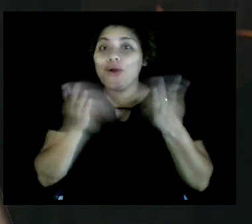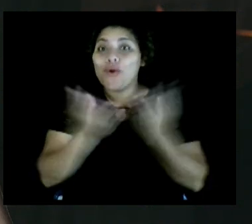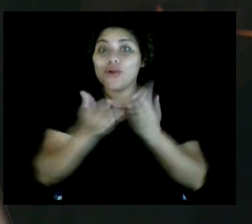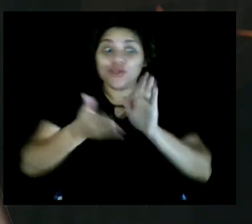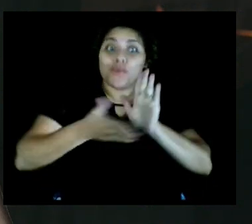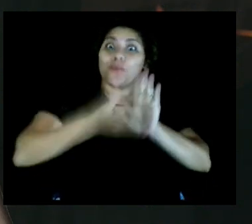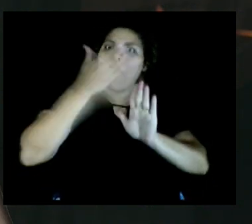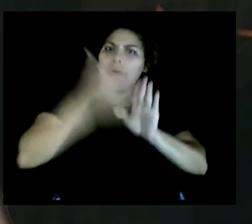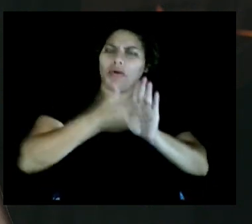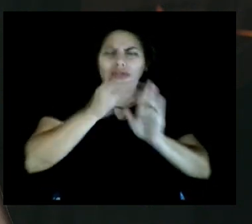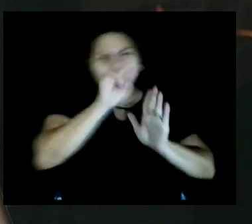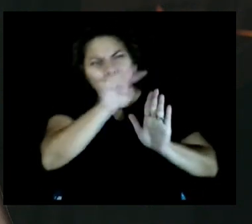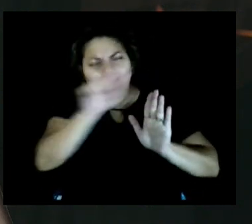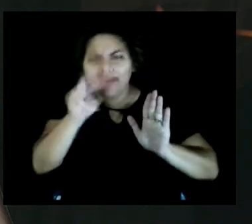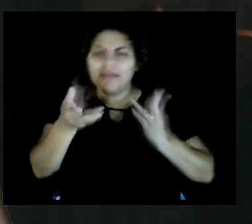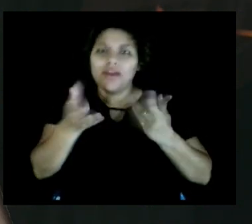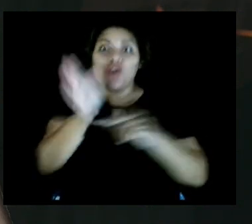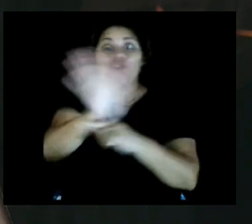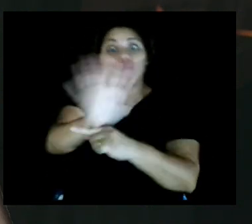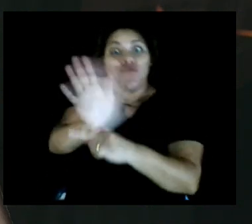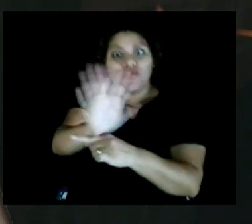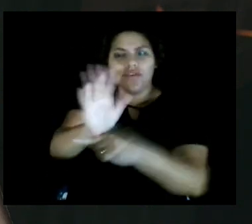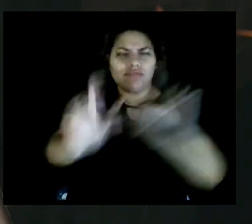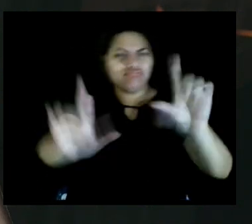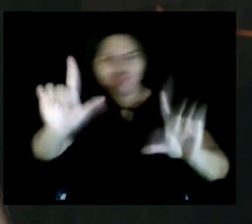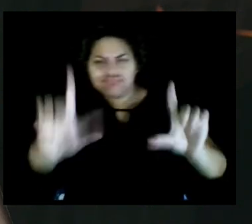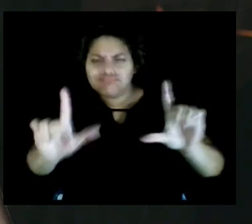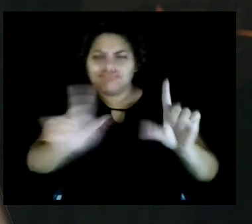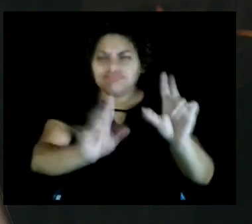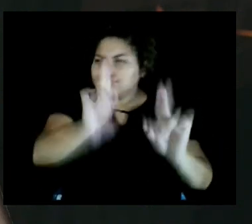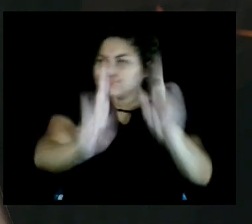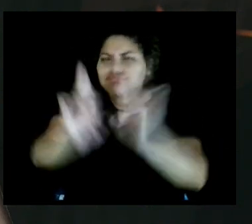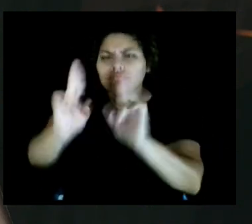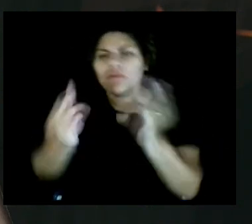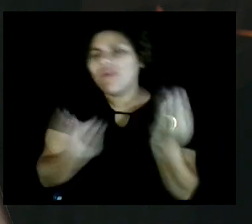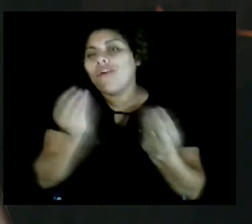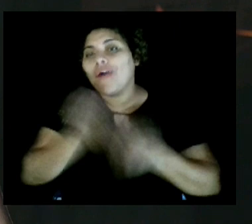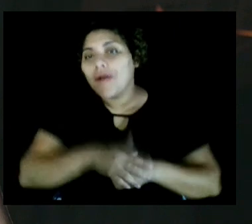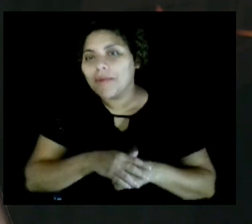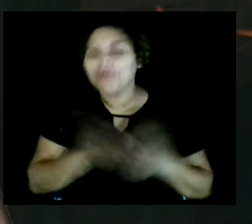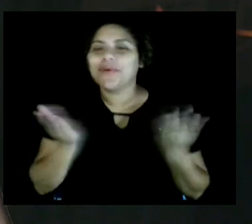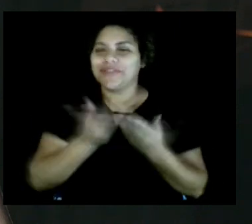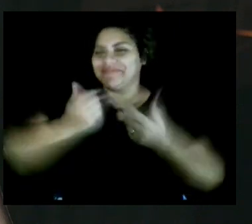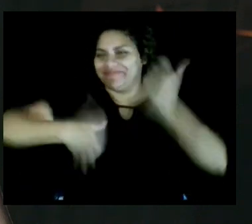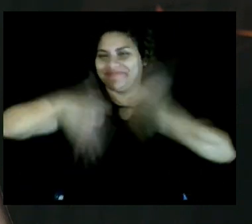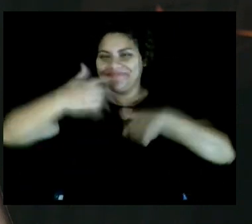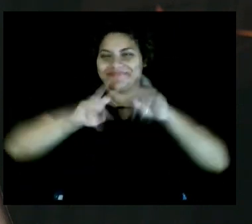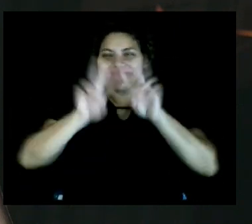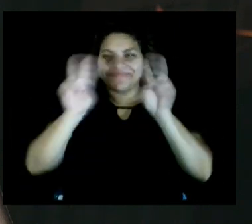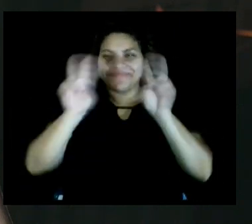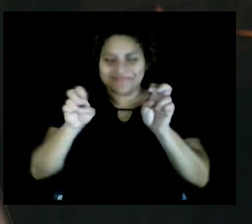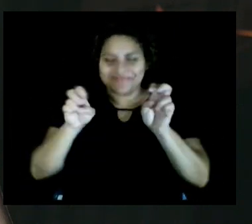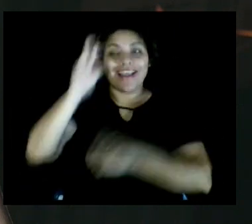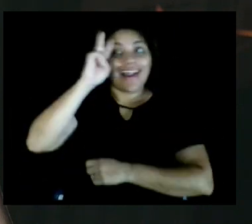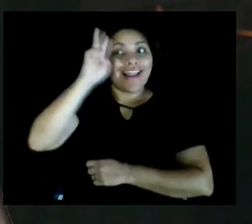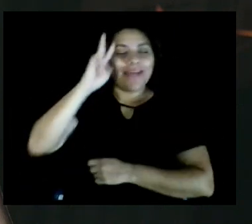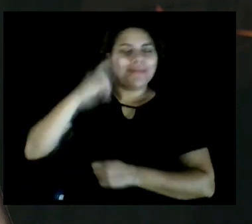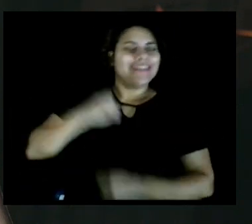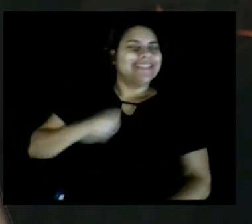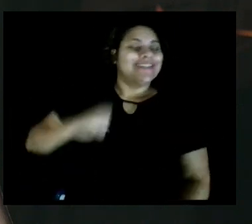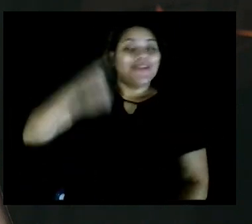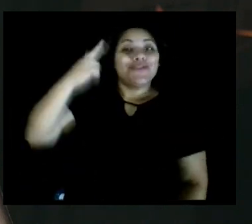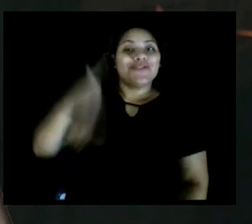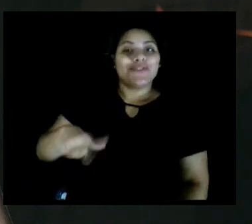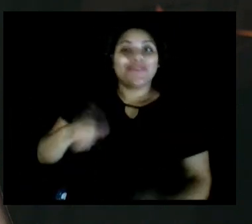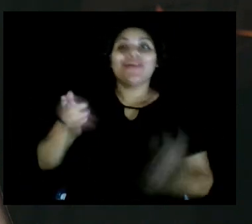em filmes e séries? Já já nós vamos falar sobre nostalgia aqui no Estúdio Câmara com as nossas convidadas. Olha